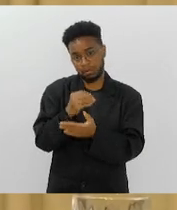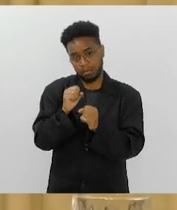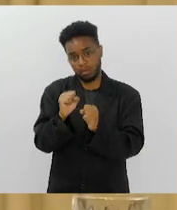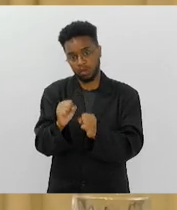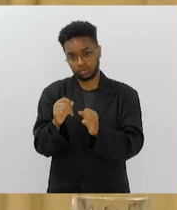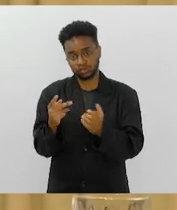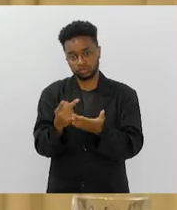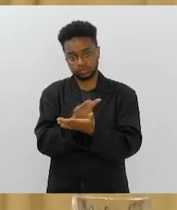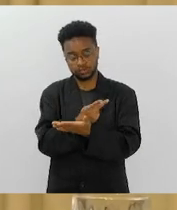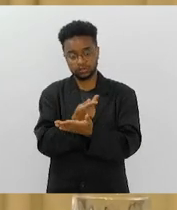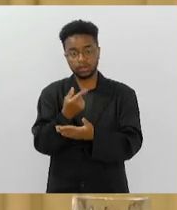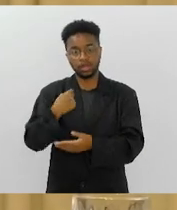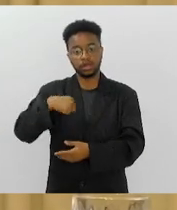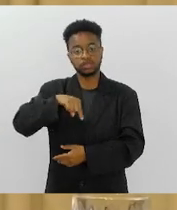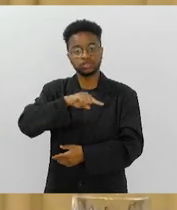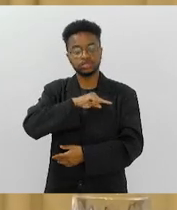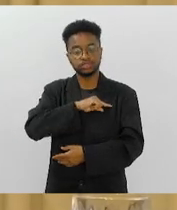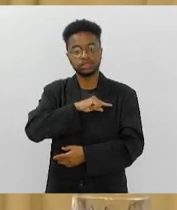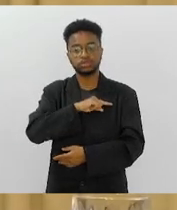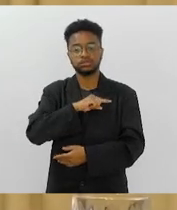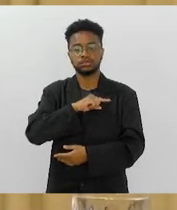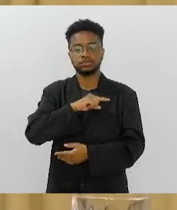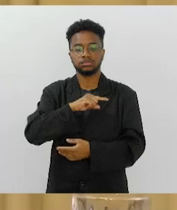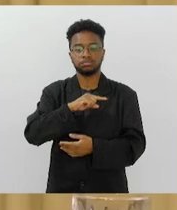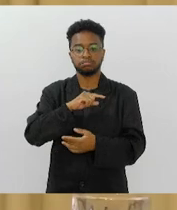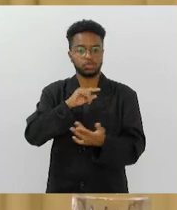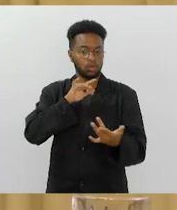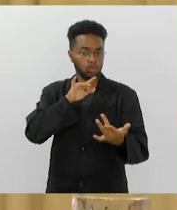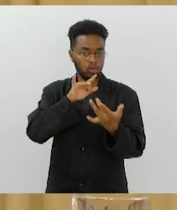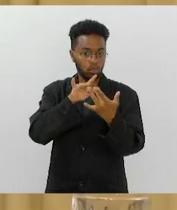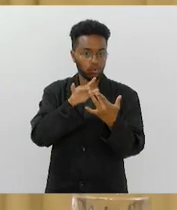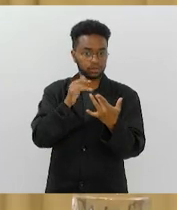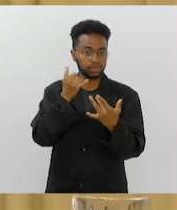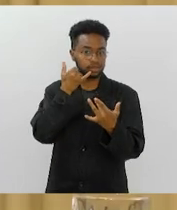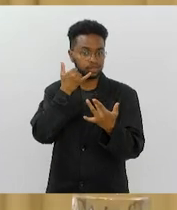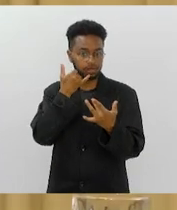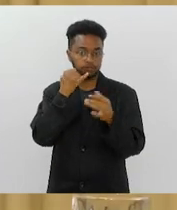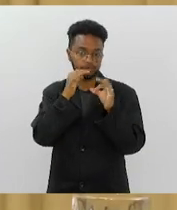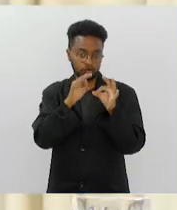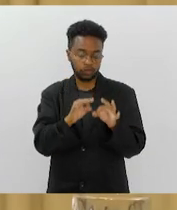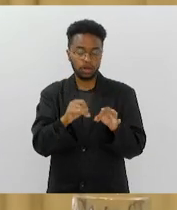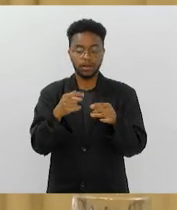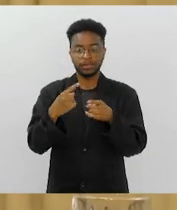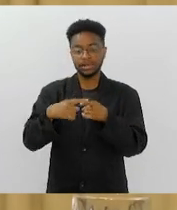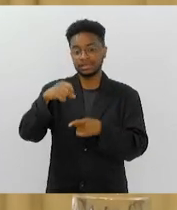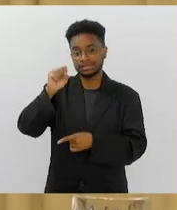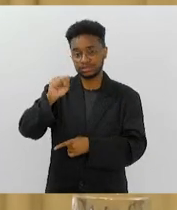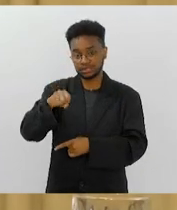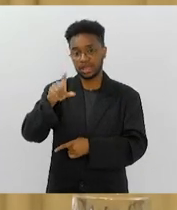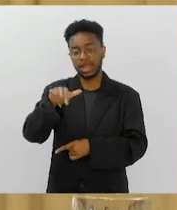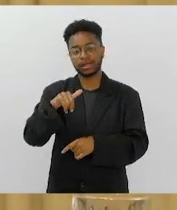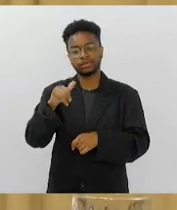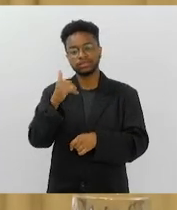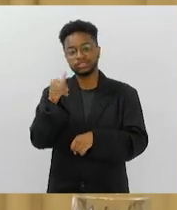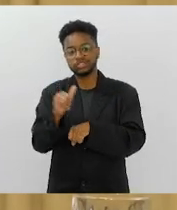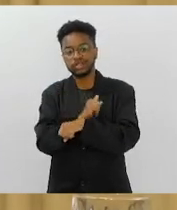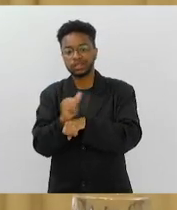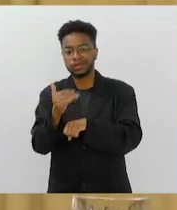acontecer, a gente realiza o contato telefônico, porque sim, é a maneira mais